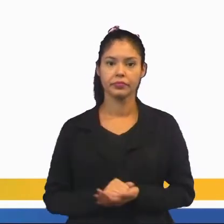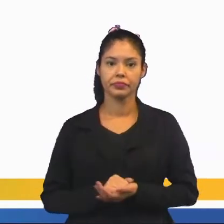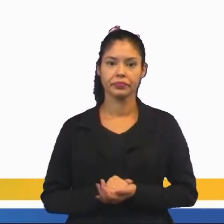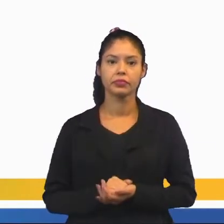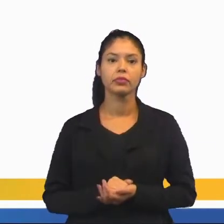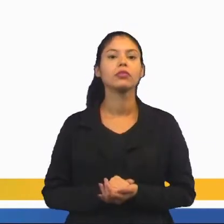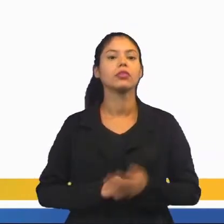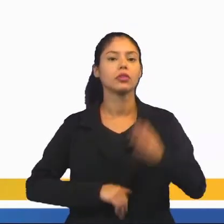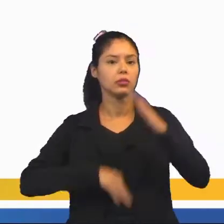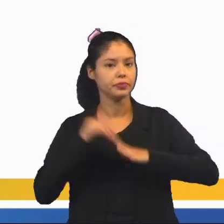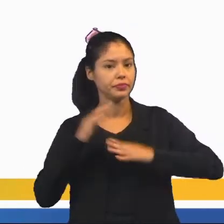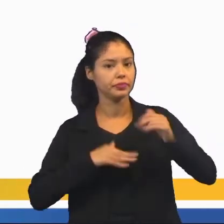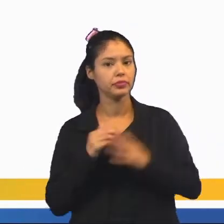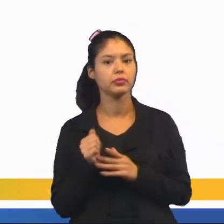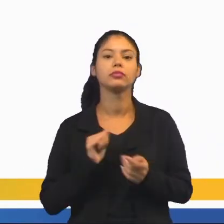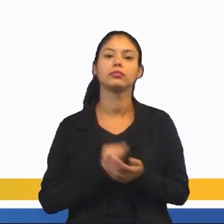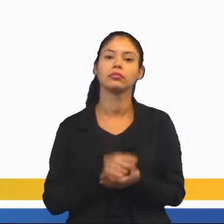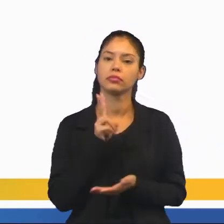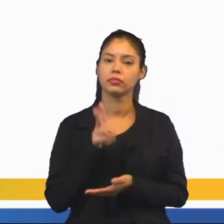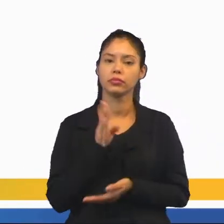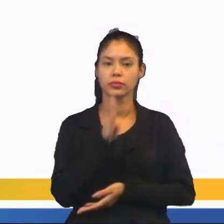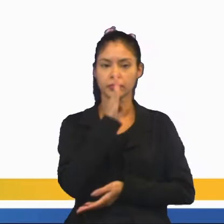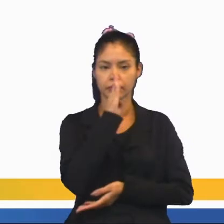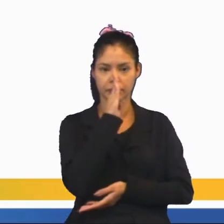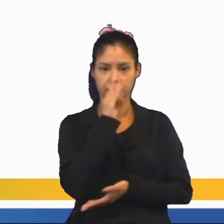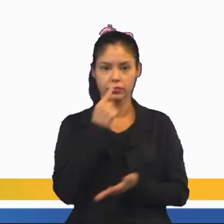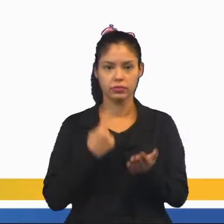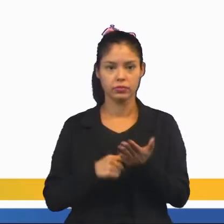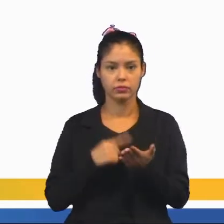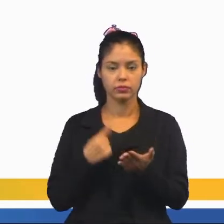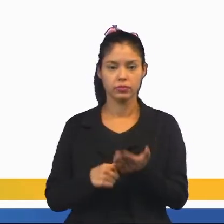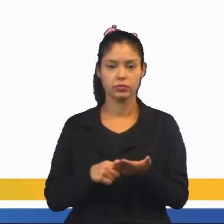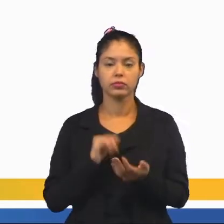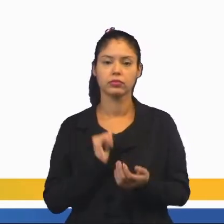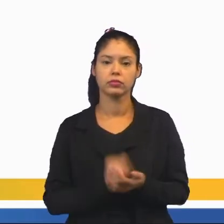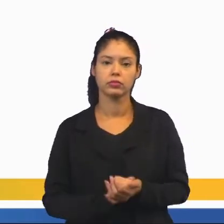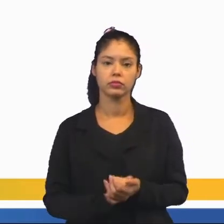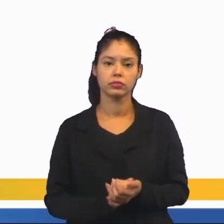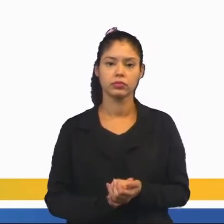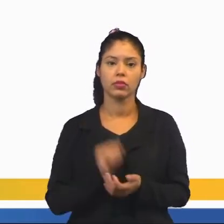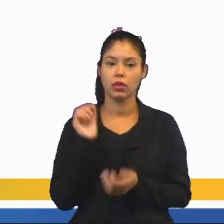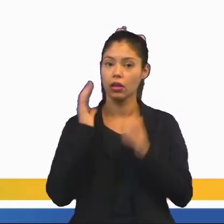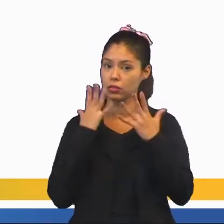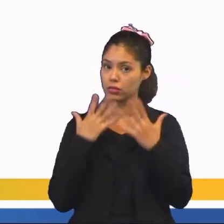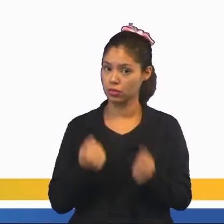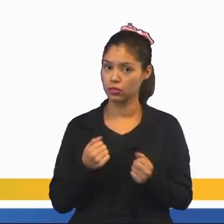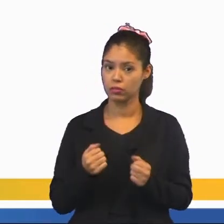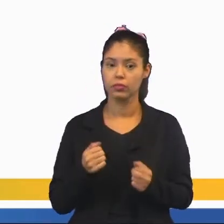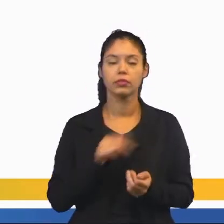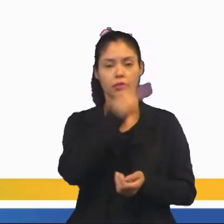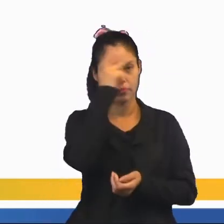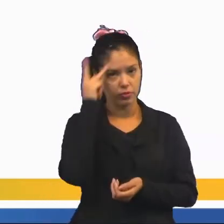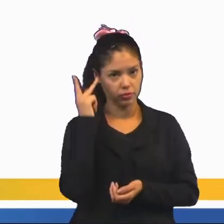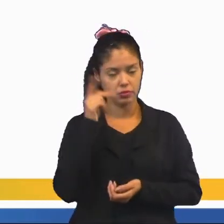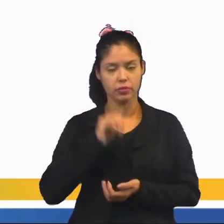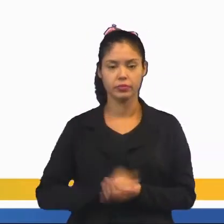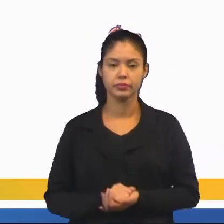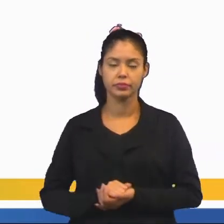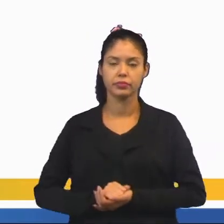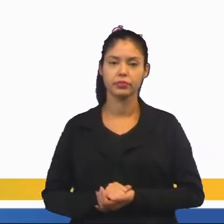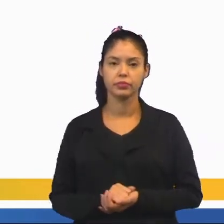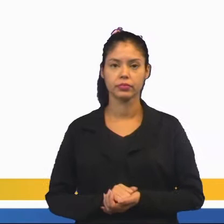Atenção! É dever do profissional manter o sigilo diagnóstico, de acordo com a decisão do